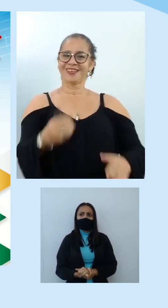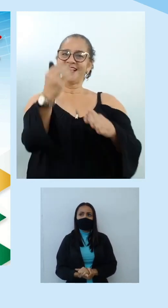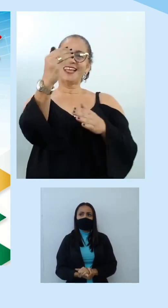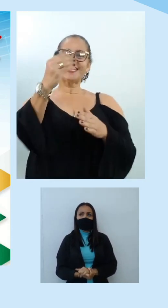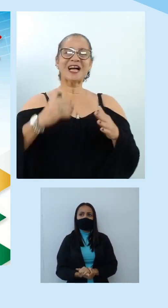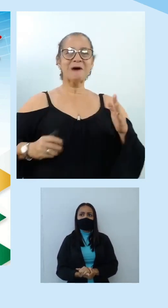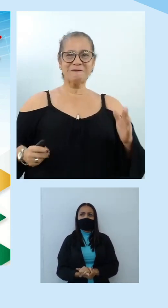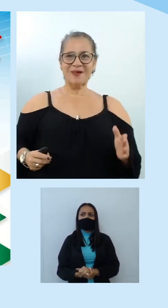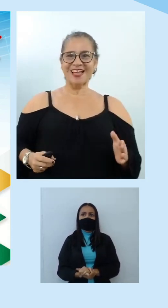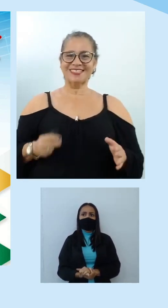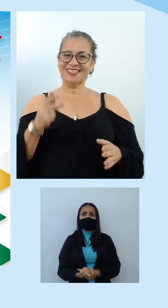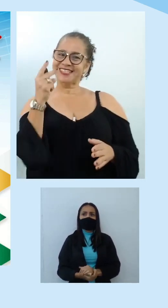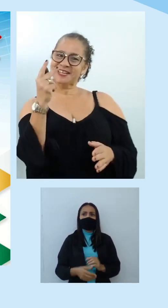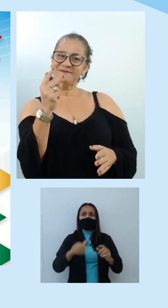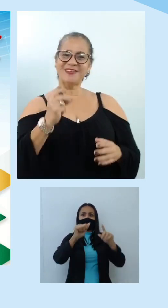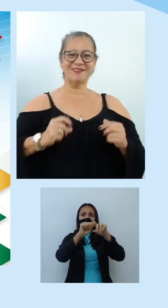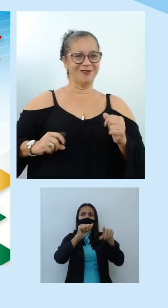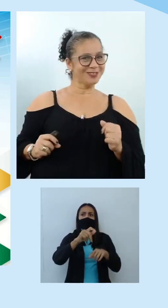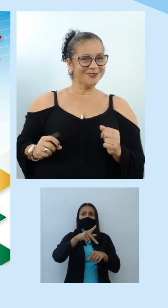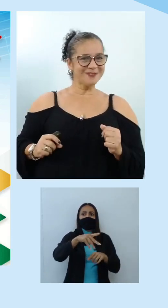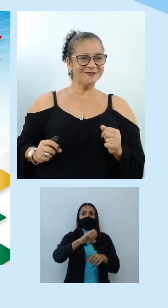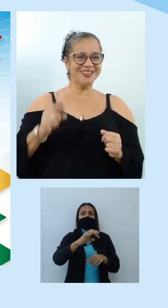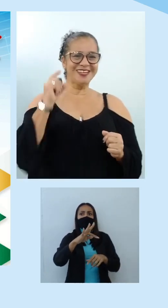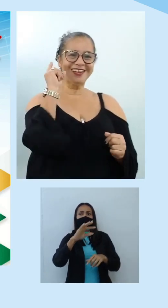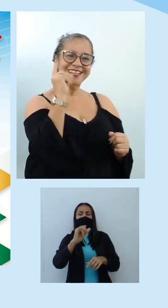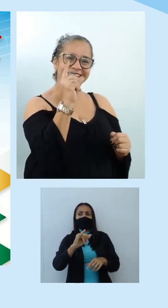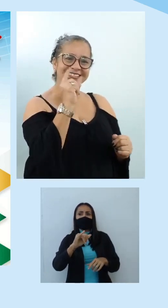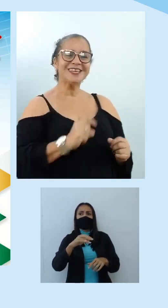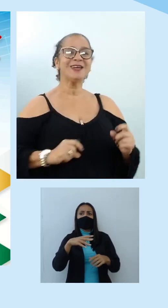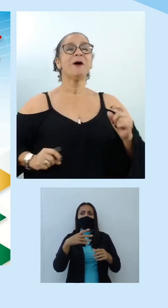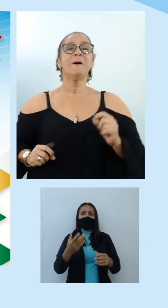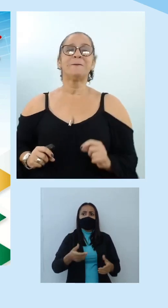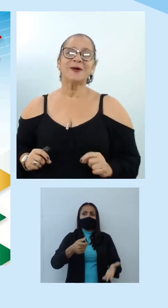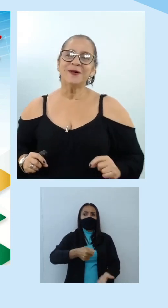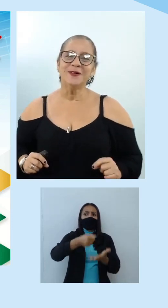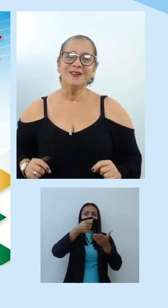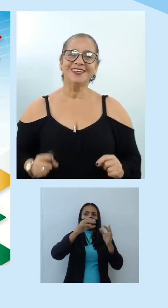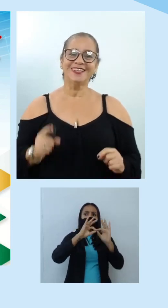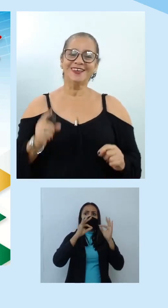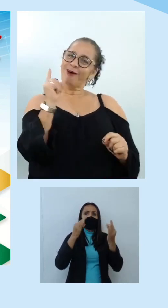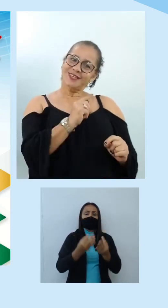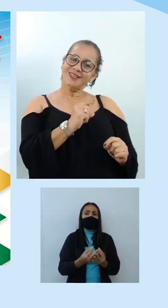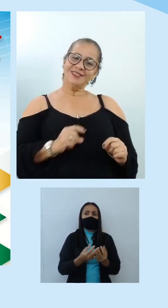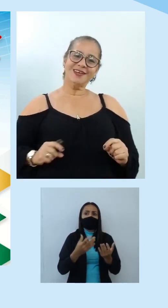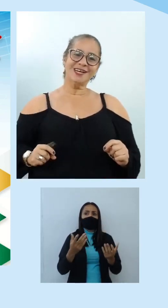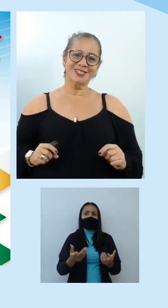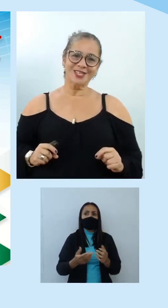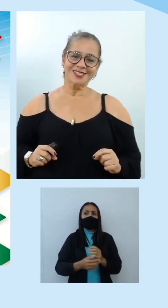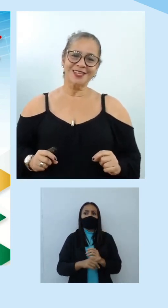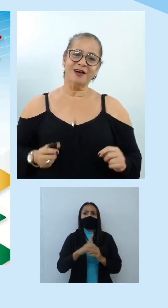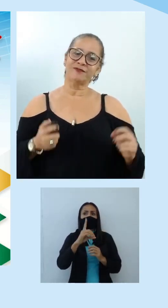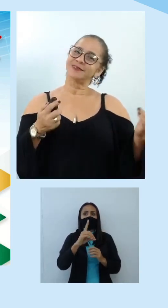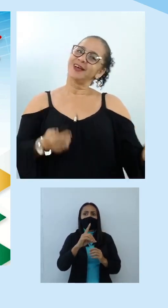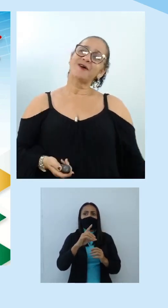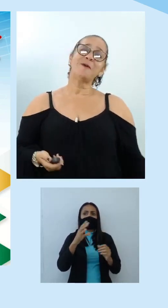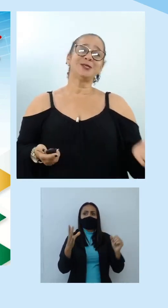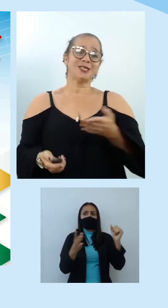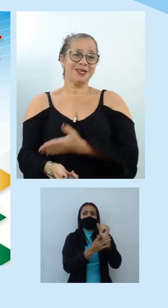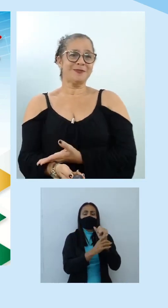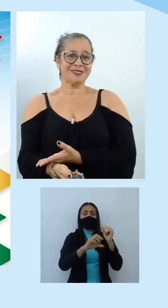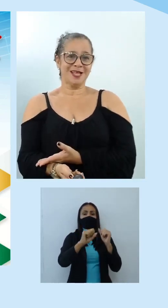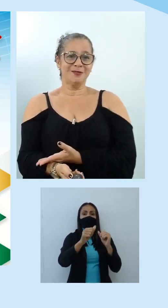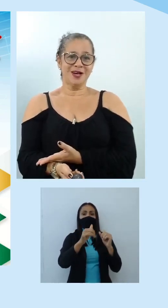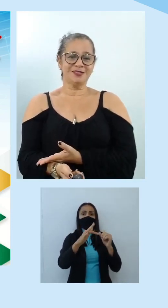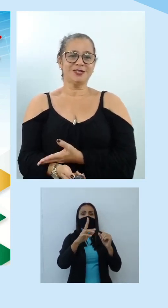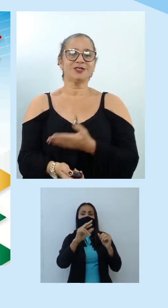aí. Letra A, o PET. Letra B, Bolsa Família. Letra C, ProUni. Ou letra D, Garantia Safra. Como eu já